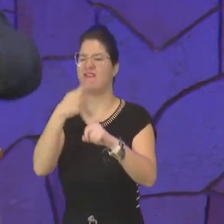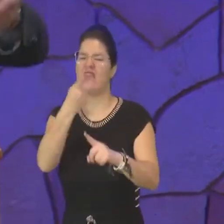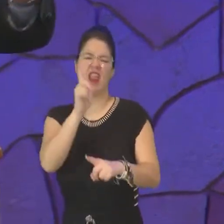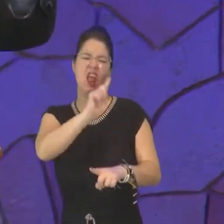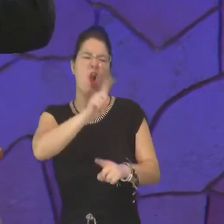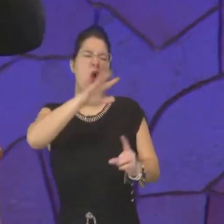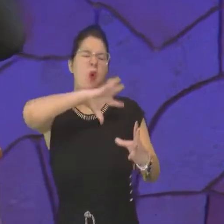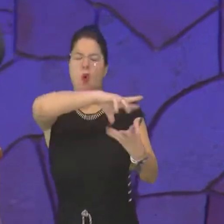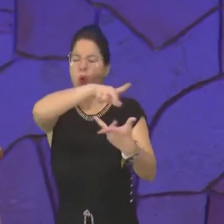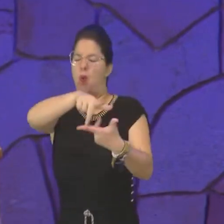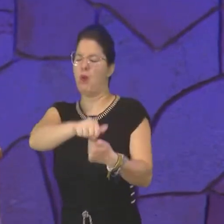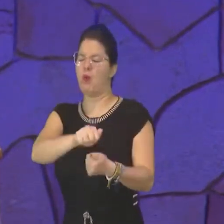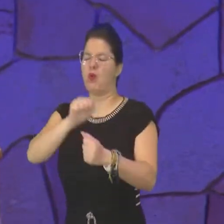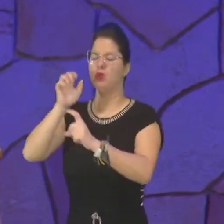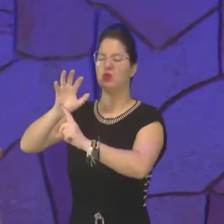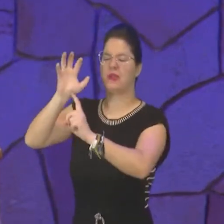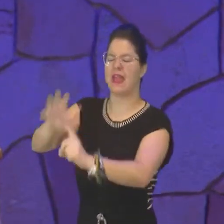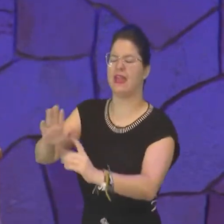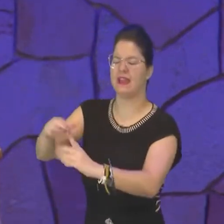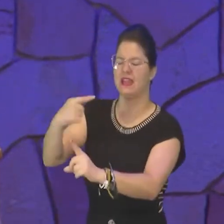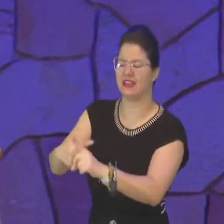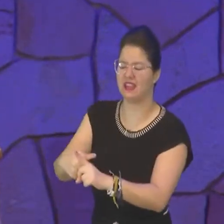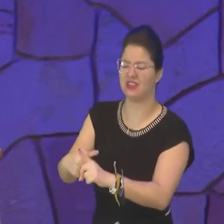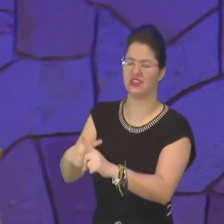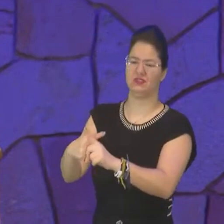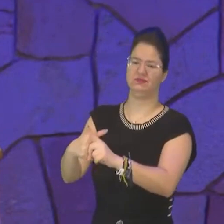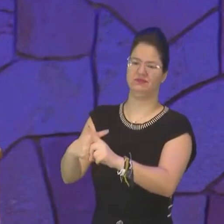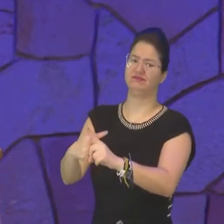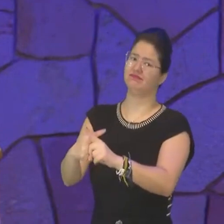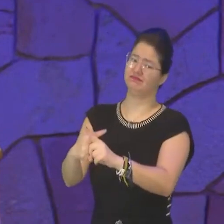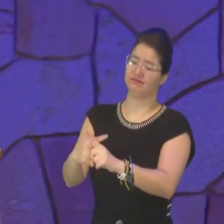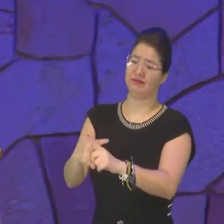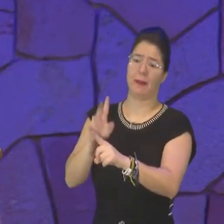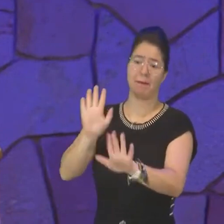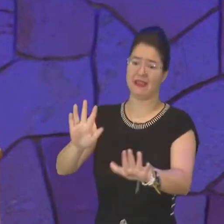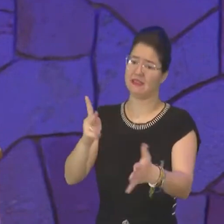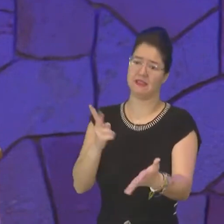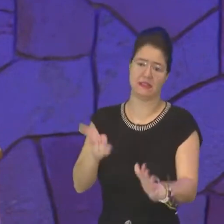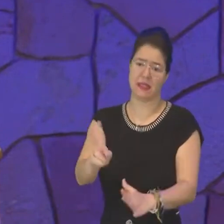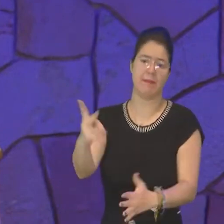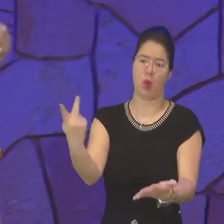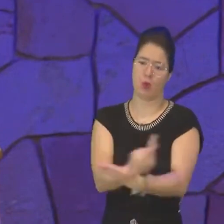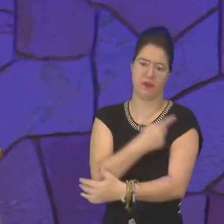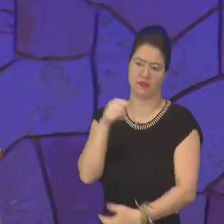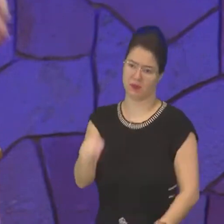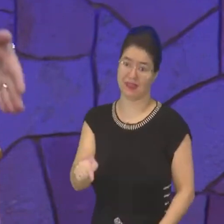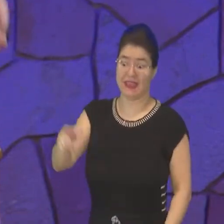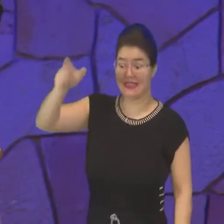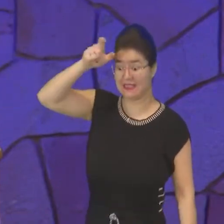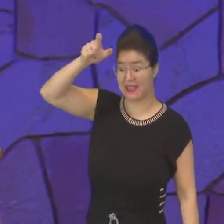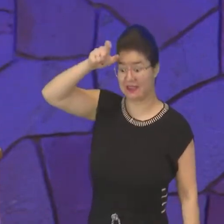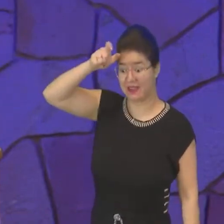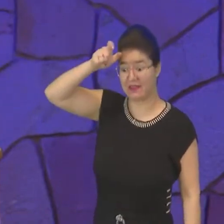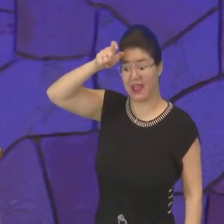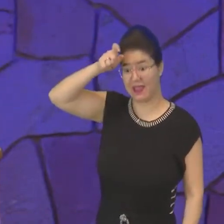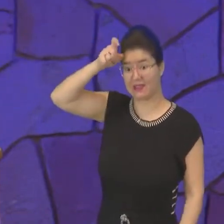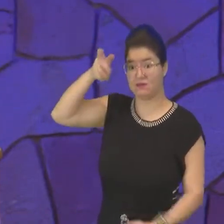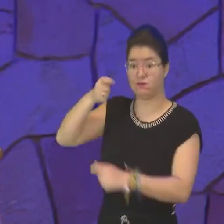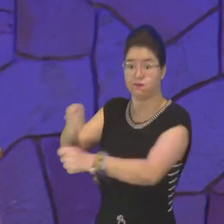igreja. O mundo queria entrar no céu. Satanás vivia no